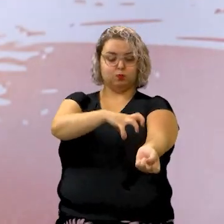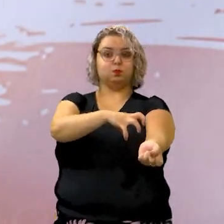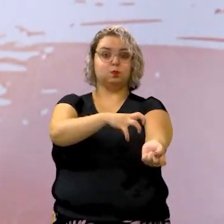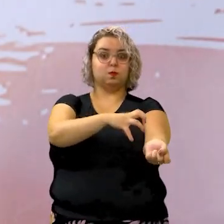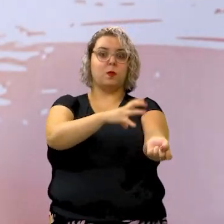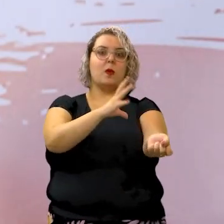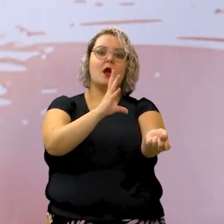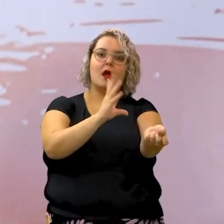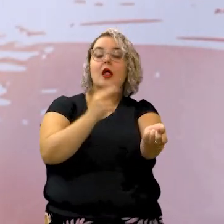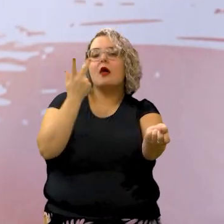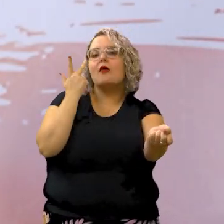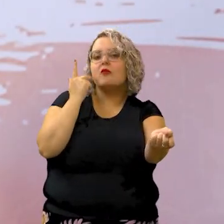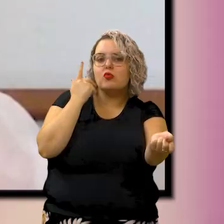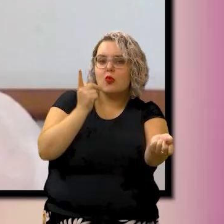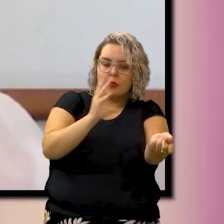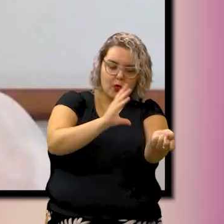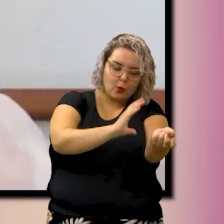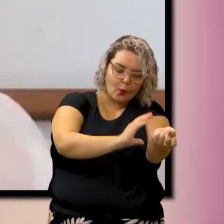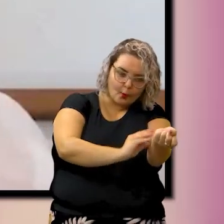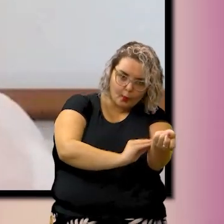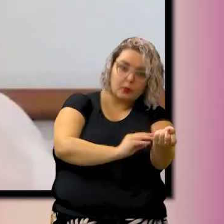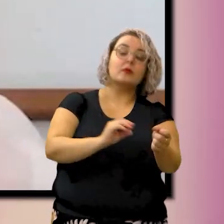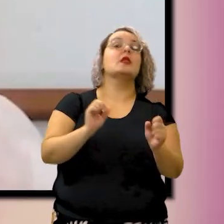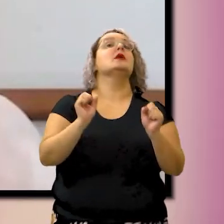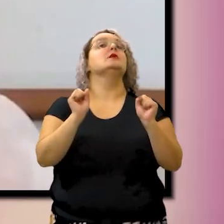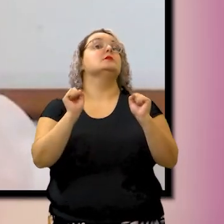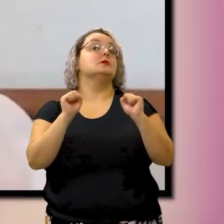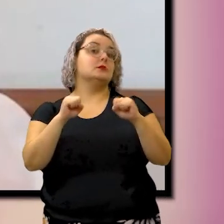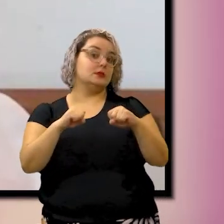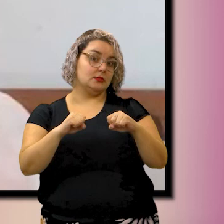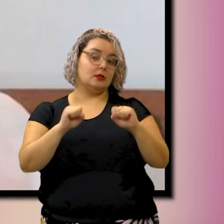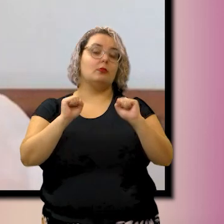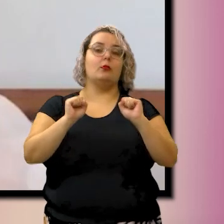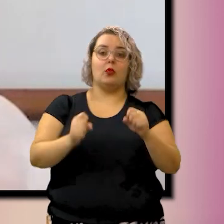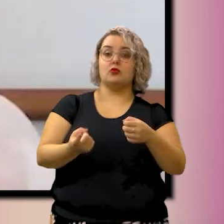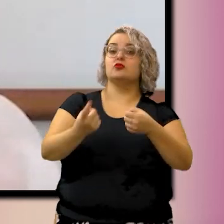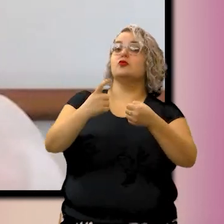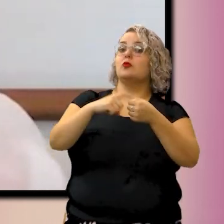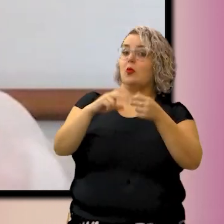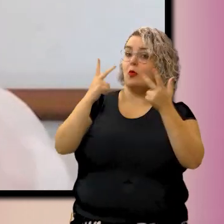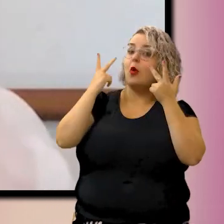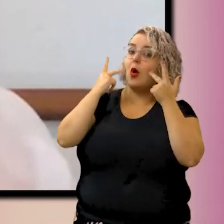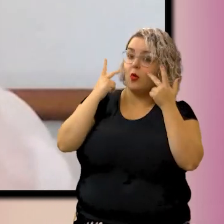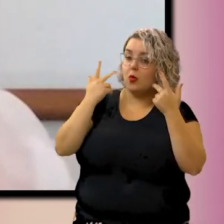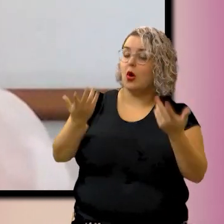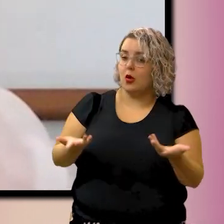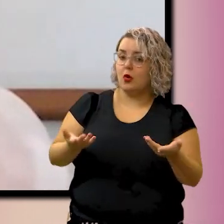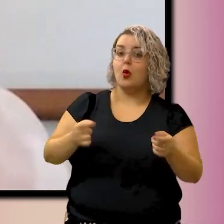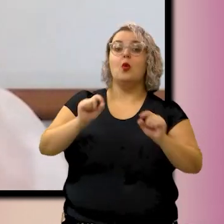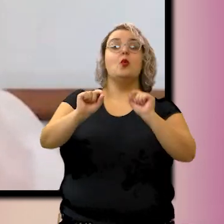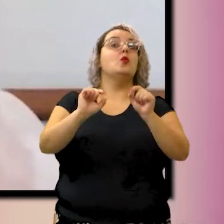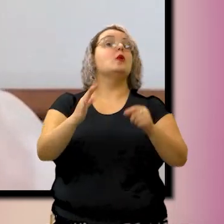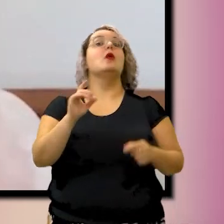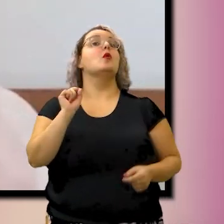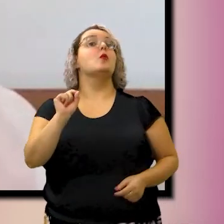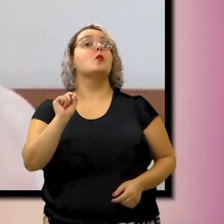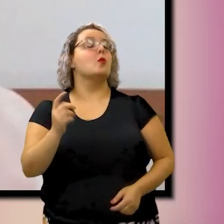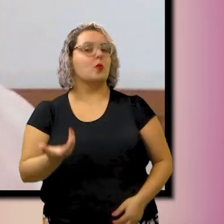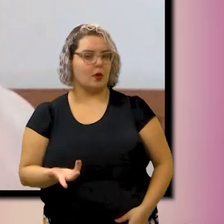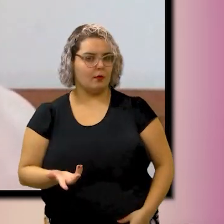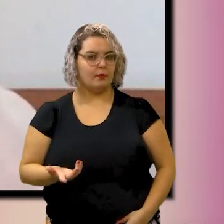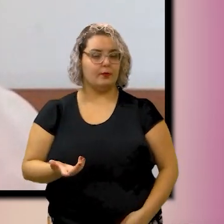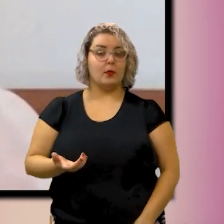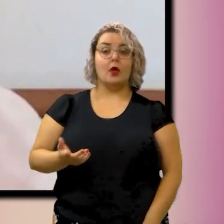some ou ela volta ao normal. Sim, ela pode voltar ao normal. O que acontece